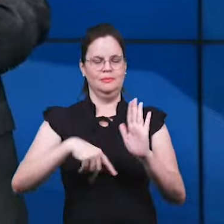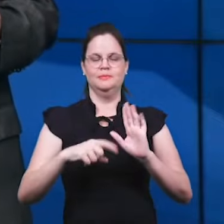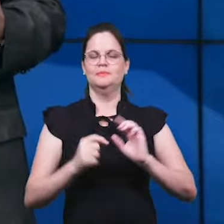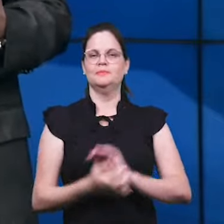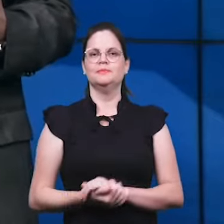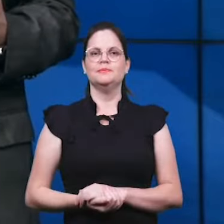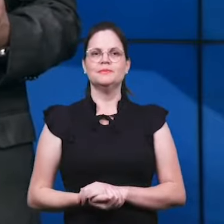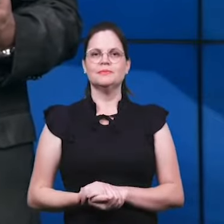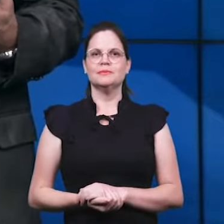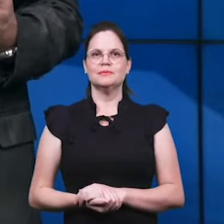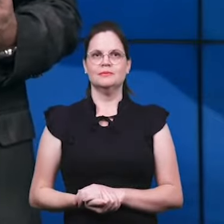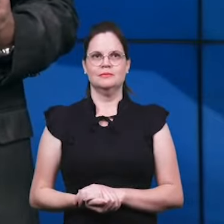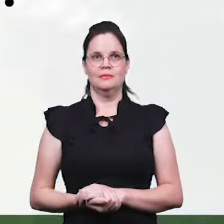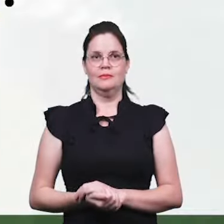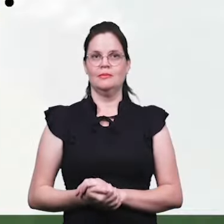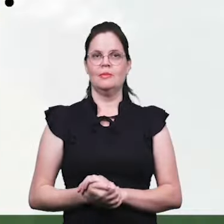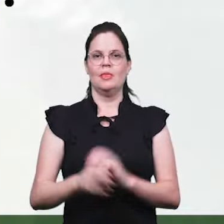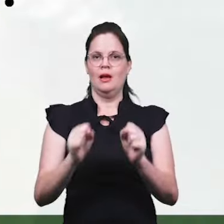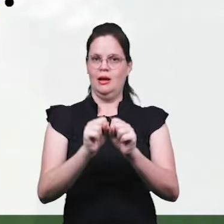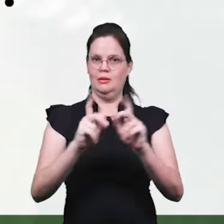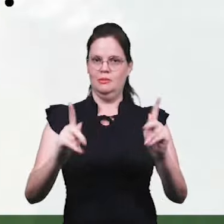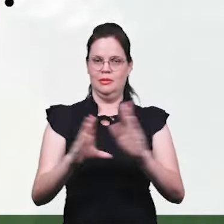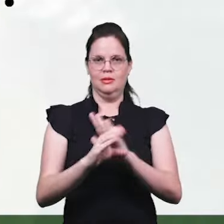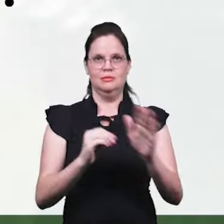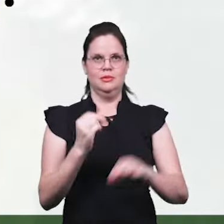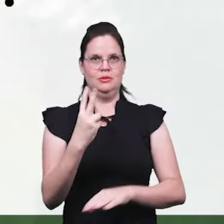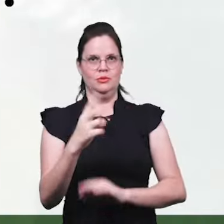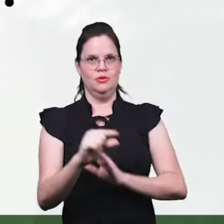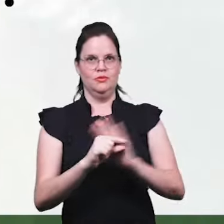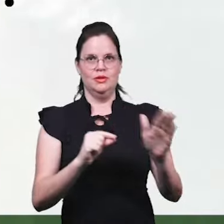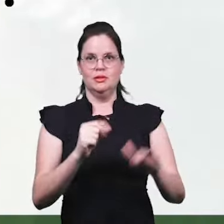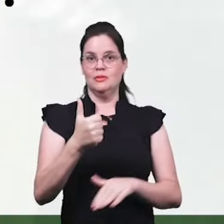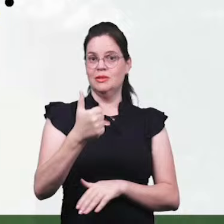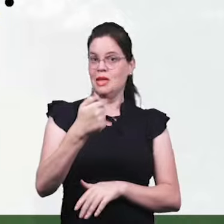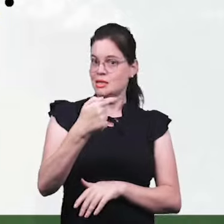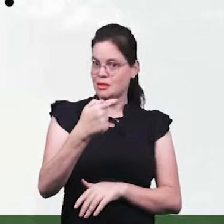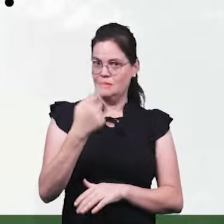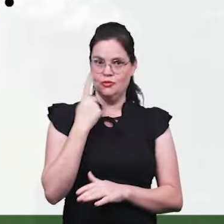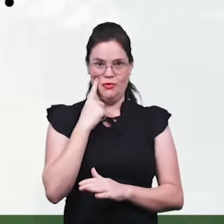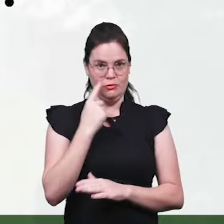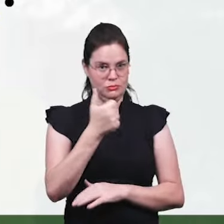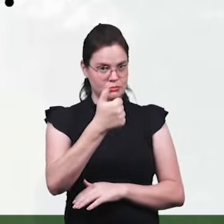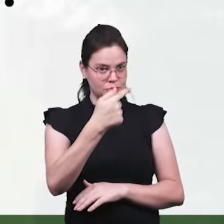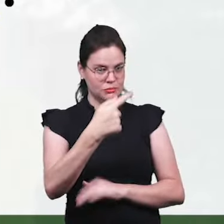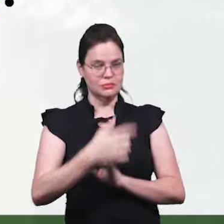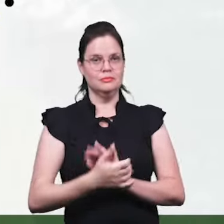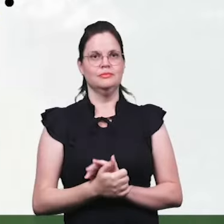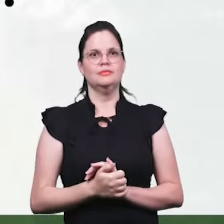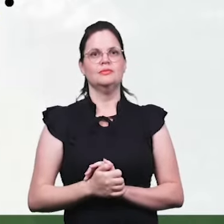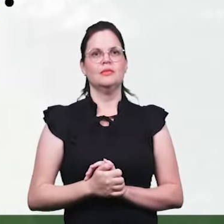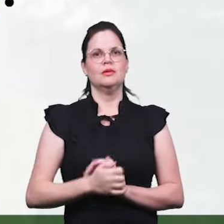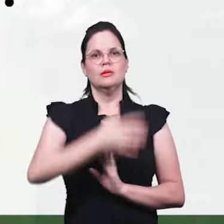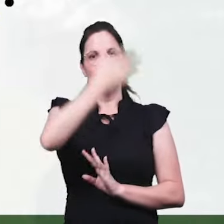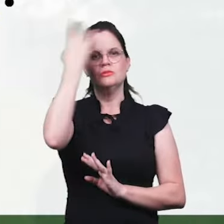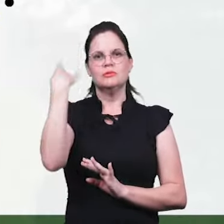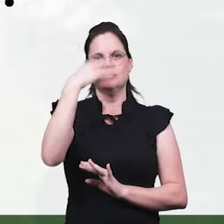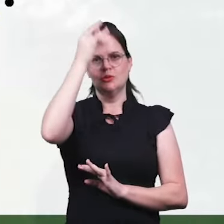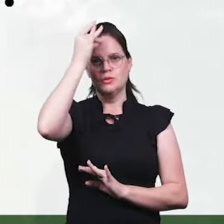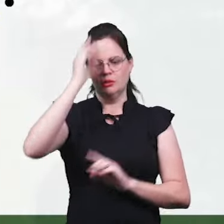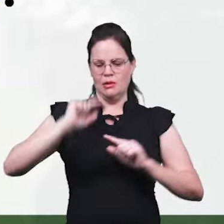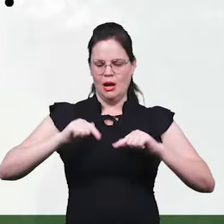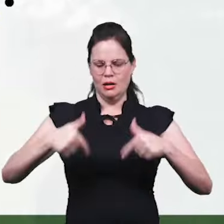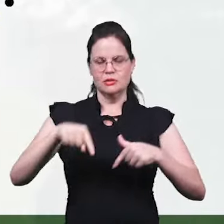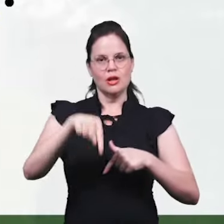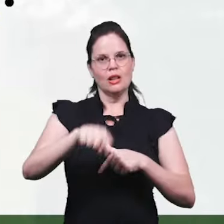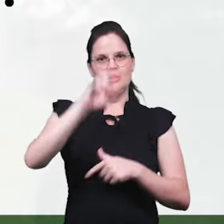ela diz o seguinte, vamos lá. Lendo Apocalipse capítulo 2, agora o verso 17. Qual a operação do Senhor